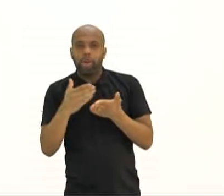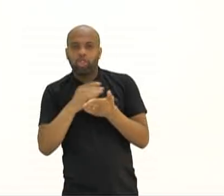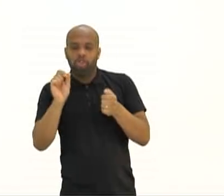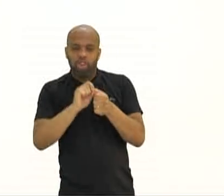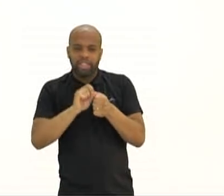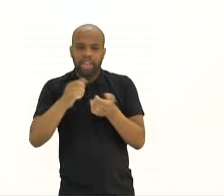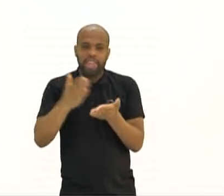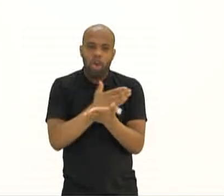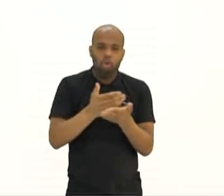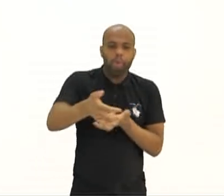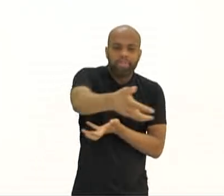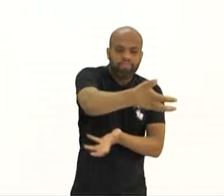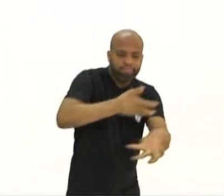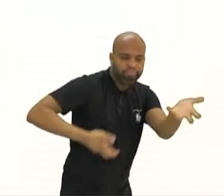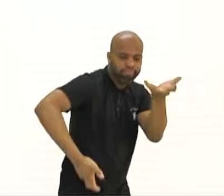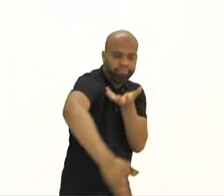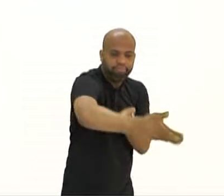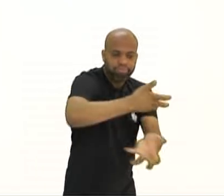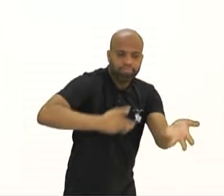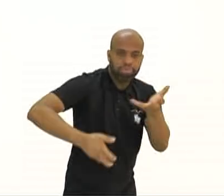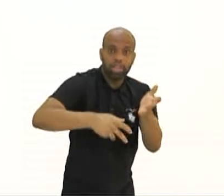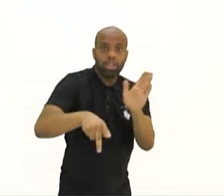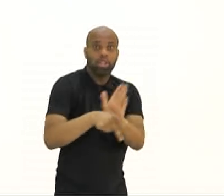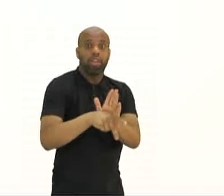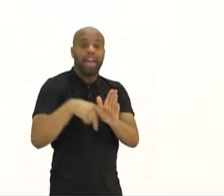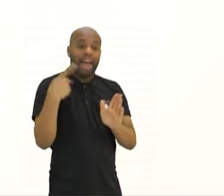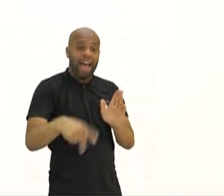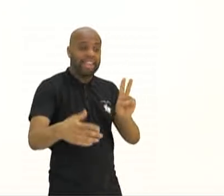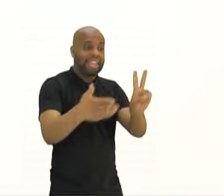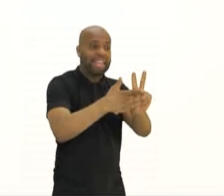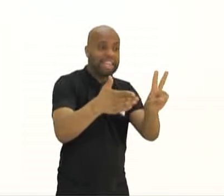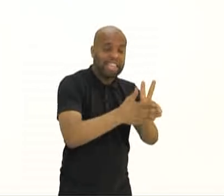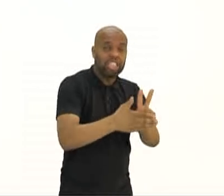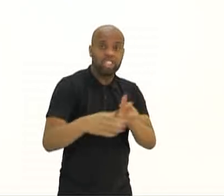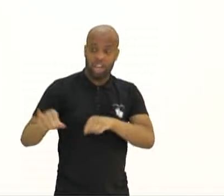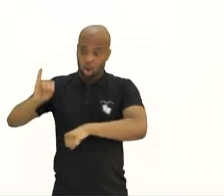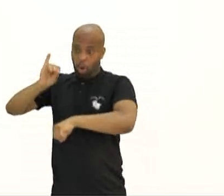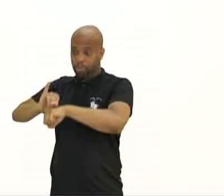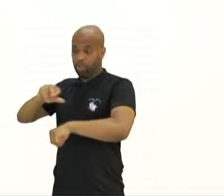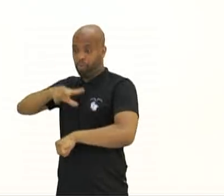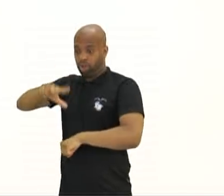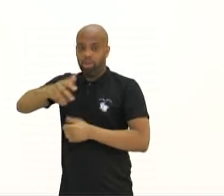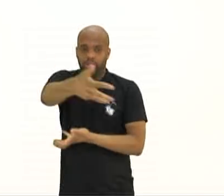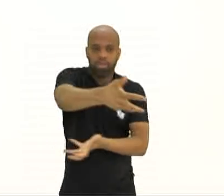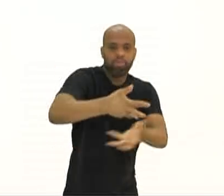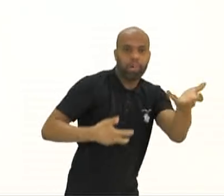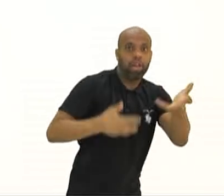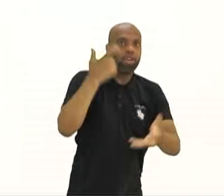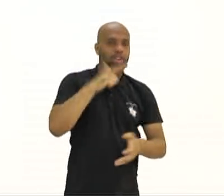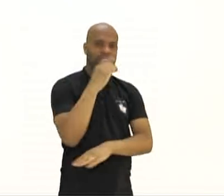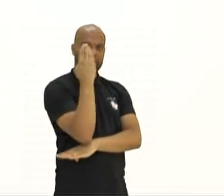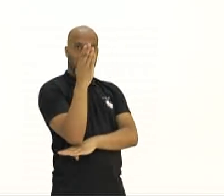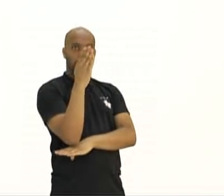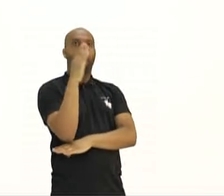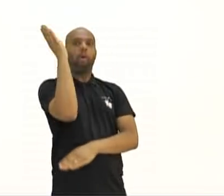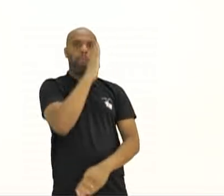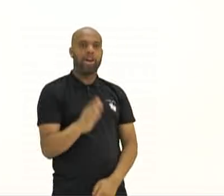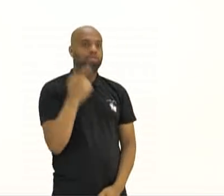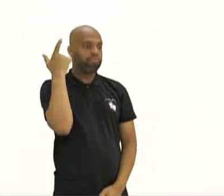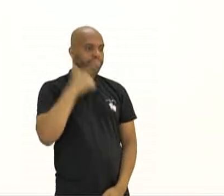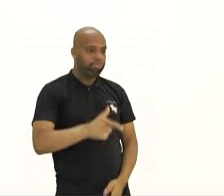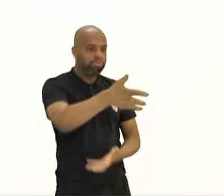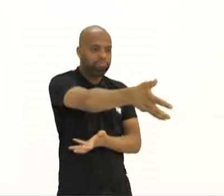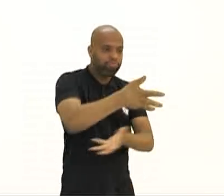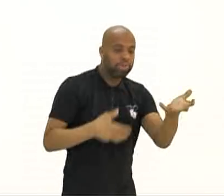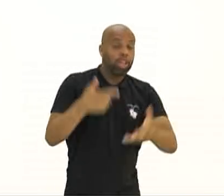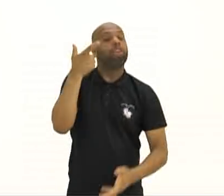que estimulassem a extração pelas comunidades indígenas do pau-brasil, produto valorizado no mercado europeu e, por isso, gerador